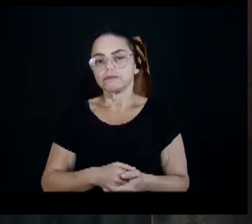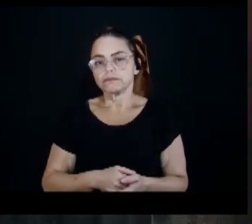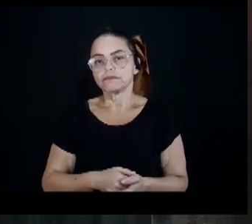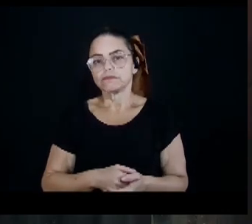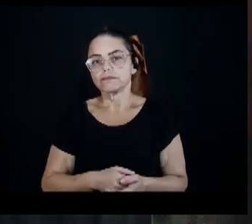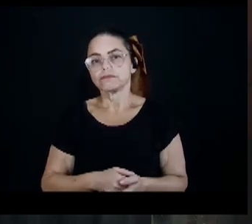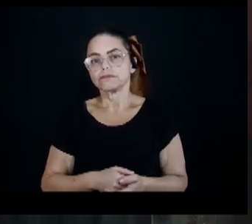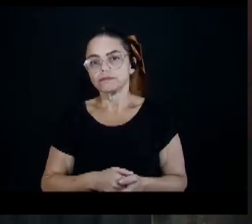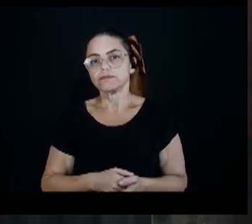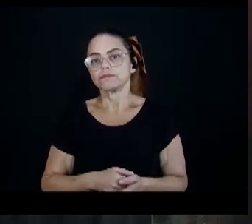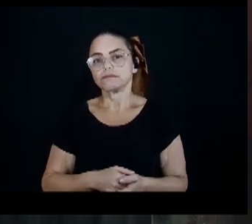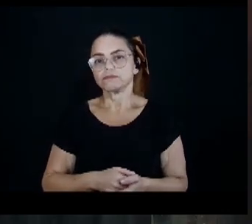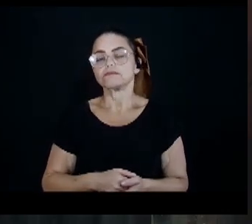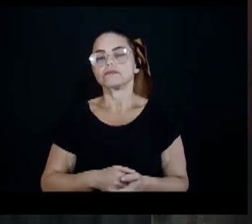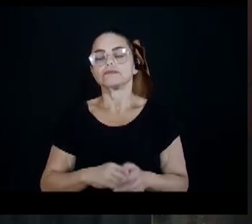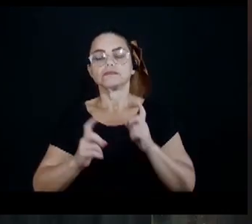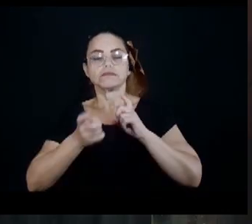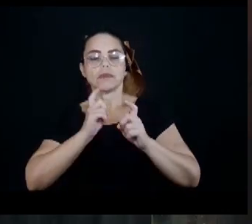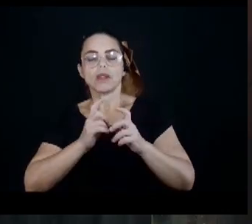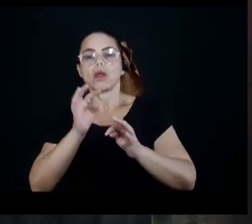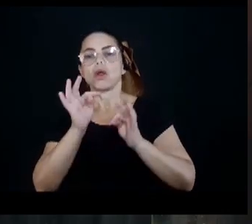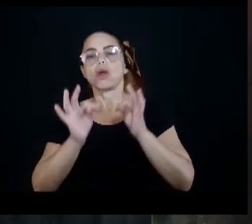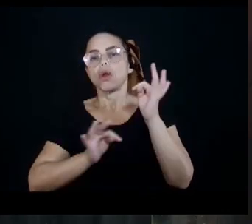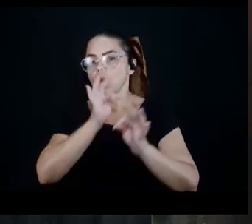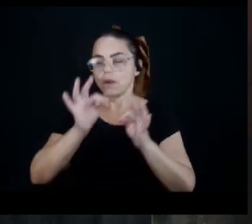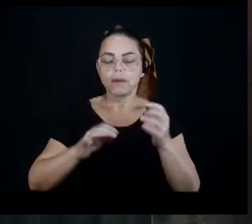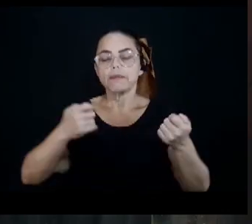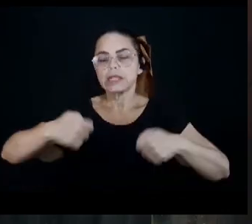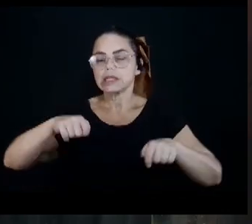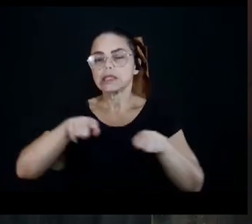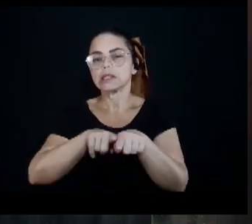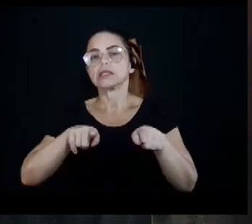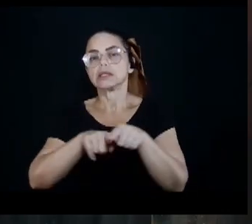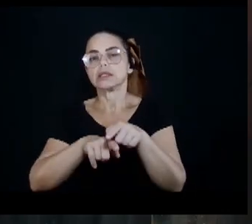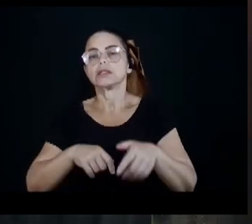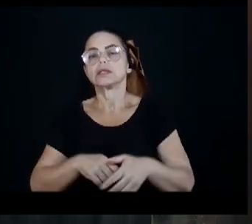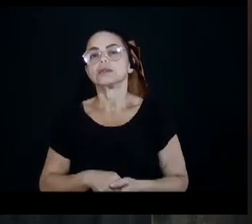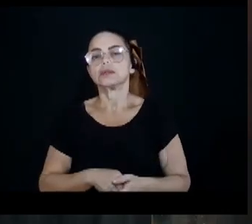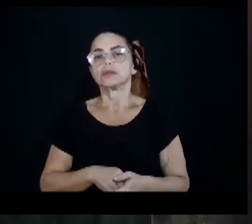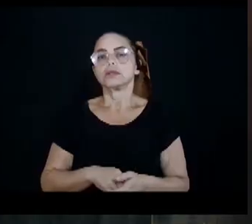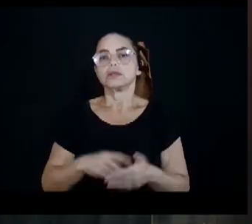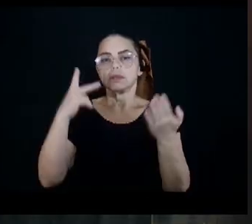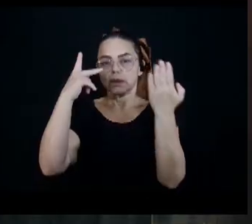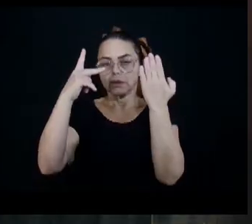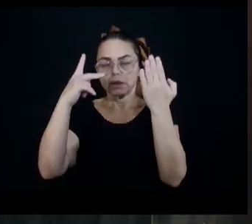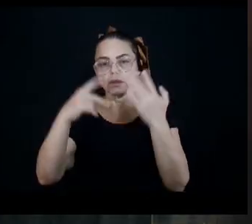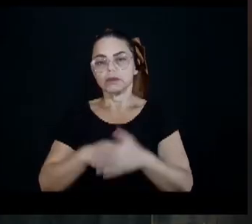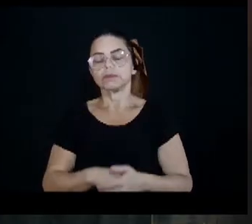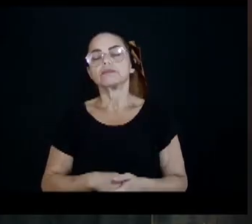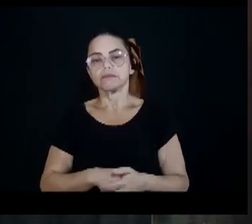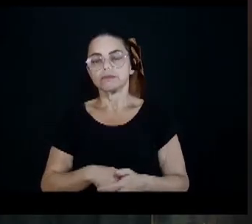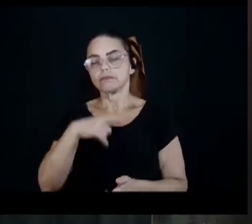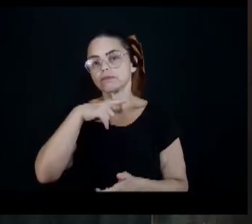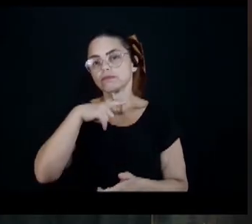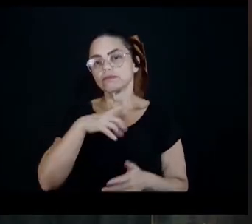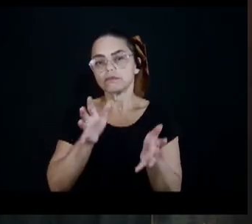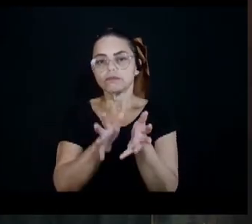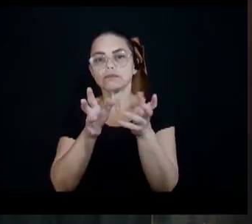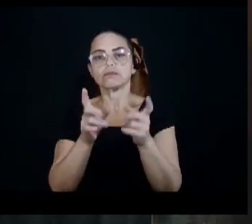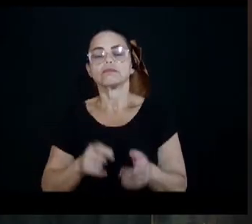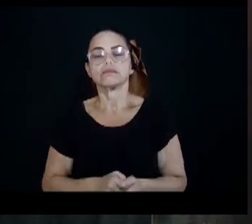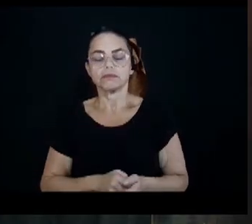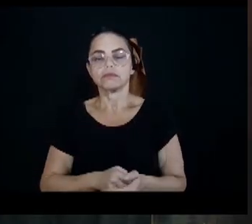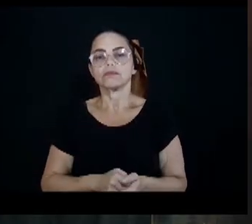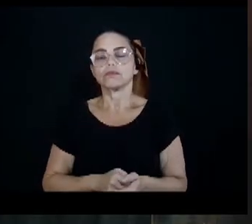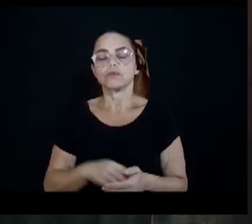sessões terapêuticas, porque precisa também, né, esse acompanhamento psicoterápico, para ter um fomento maior na área da medicina, mas